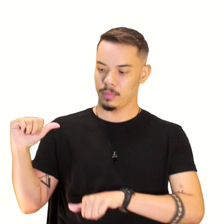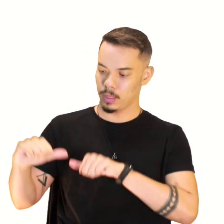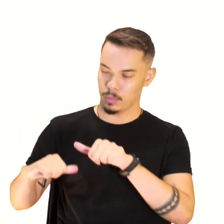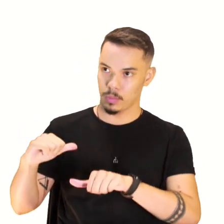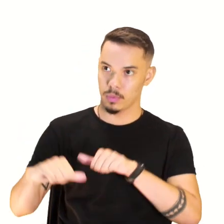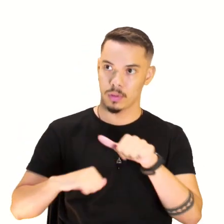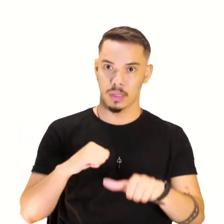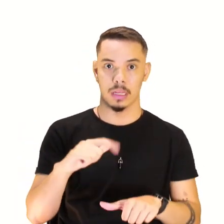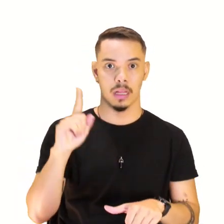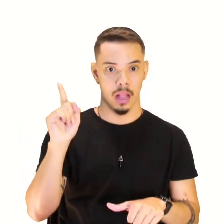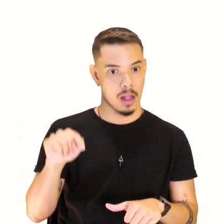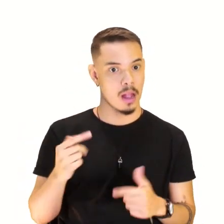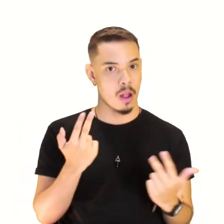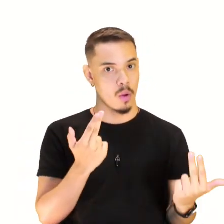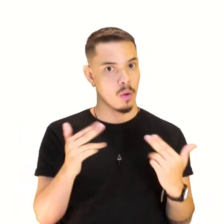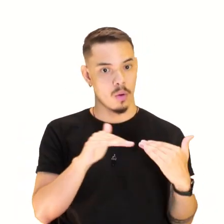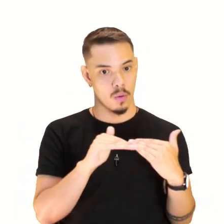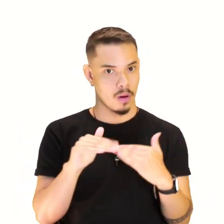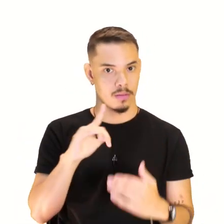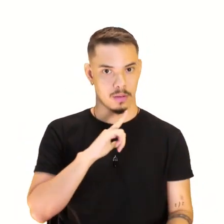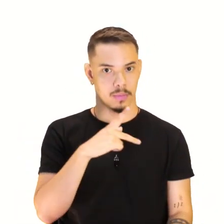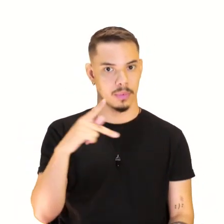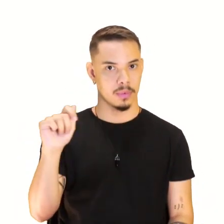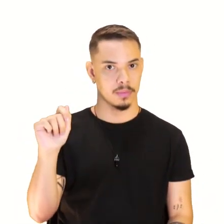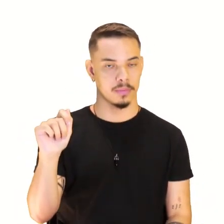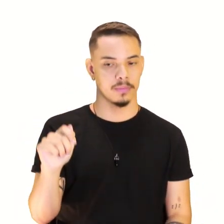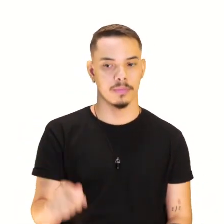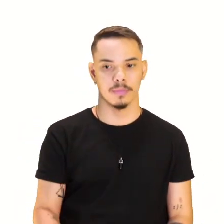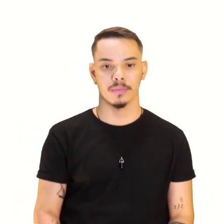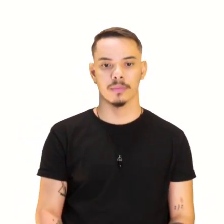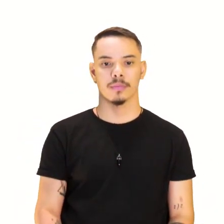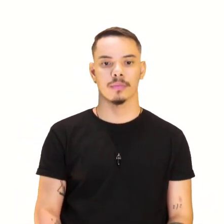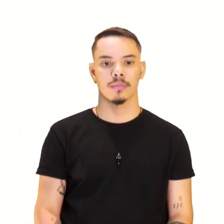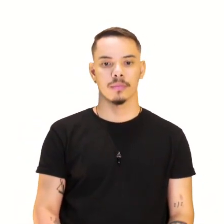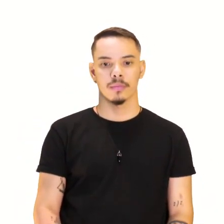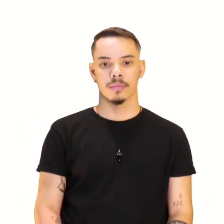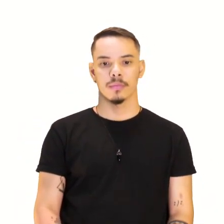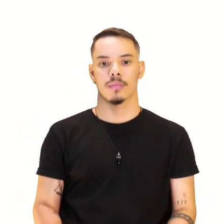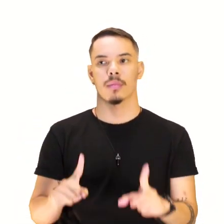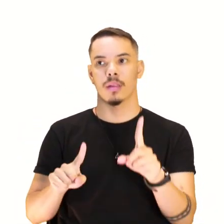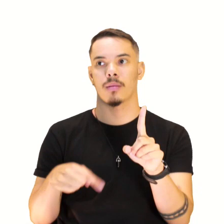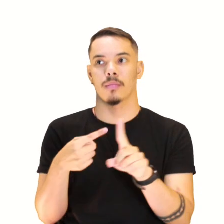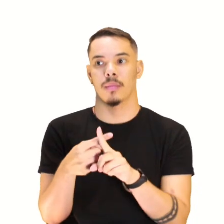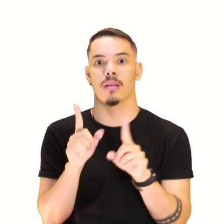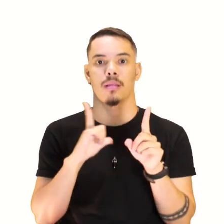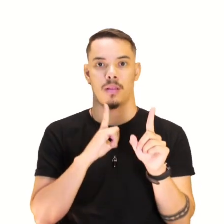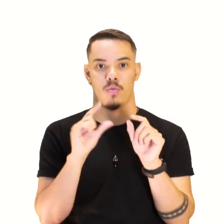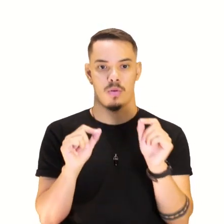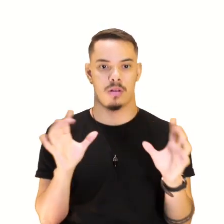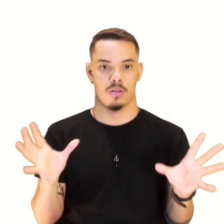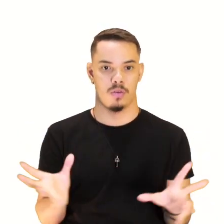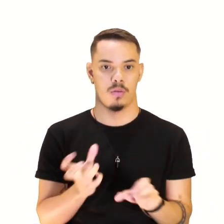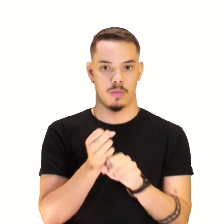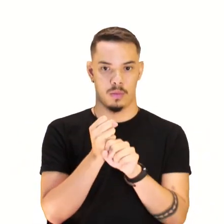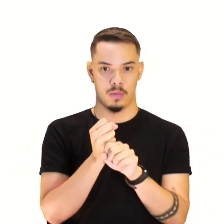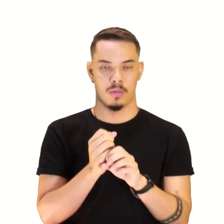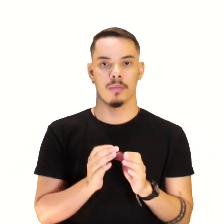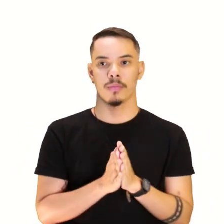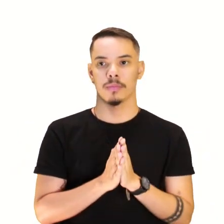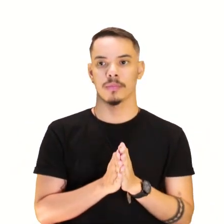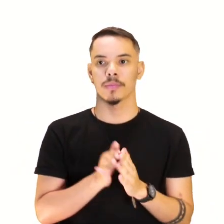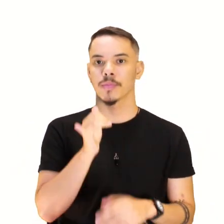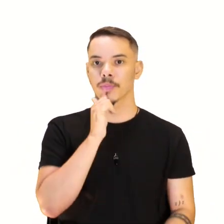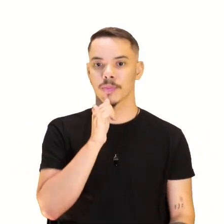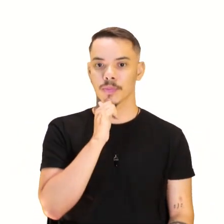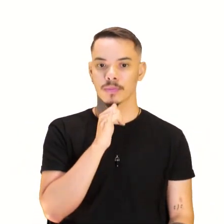for igual, a gente tem uma PA? Uma PA. Mas uma sequência que está somando, né? Isso. Nesse caso aqui, por exemplo, somou